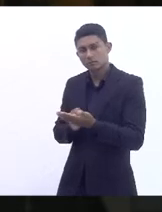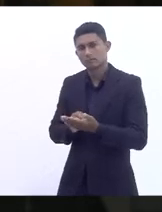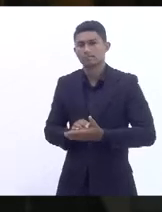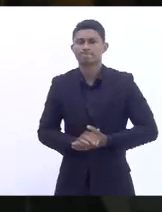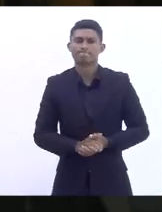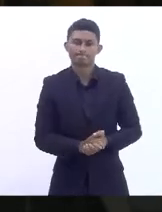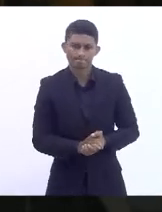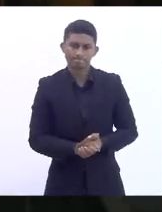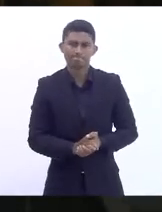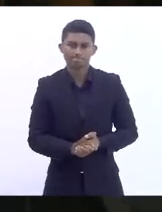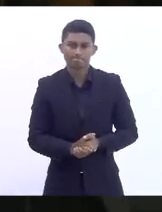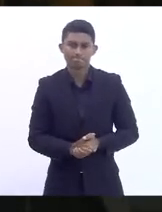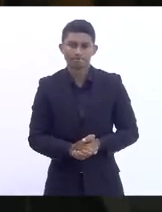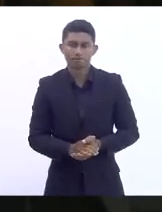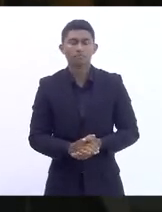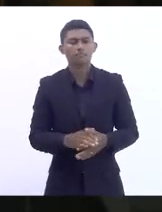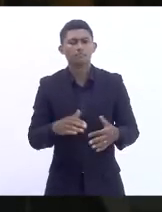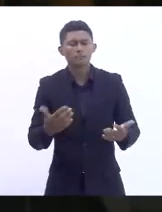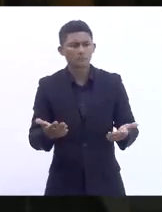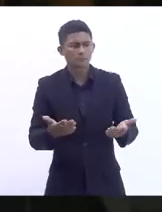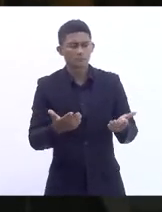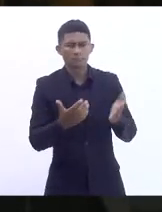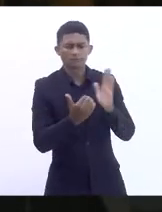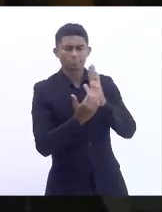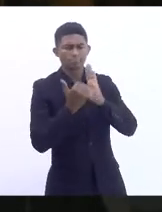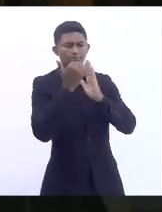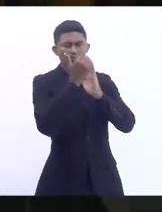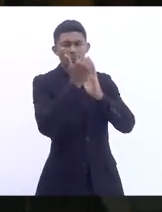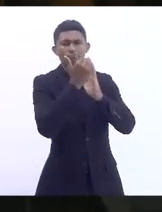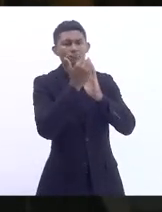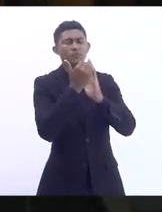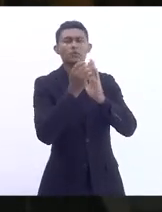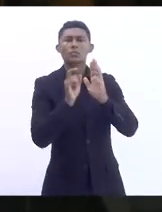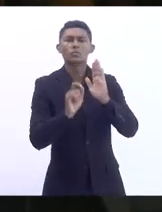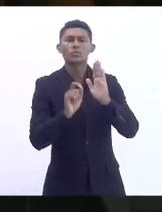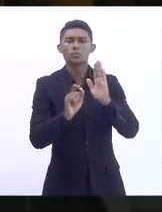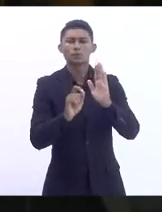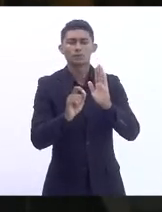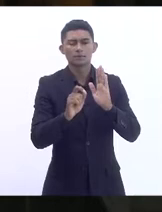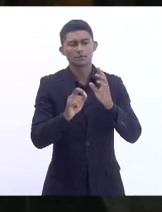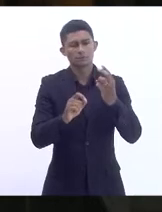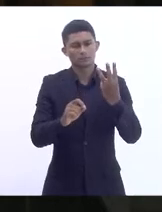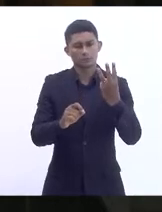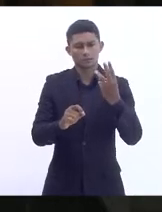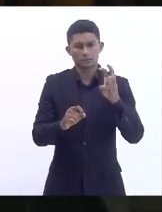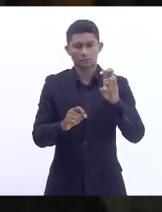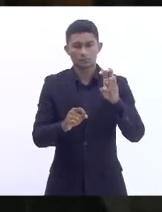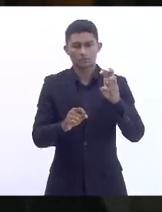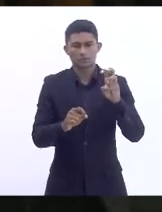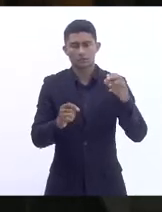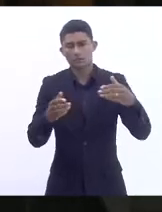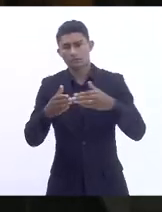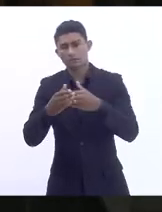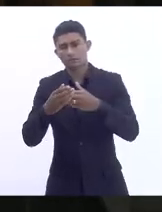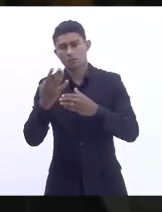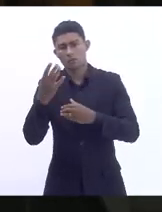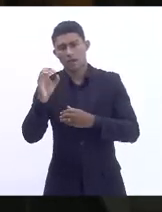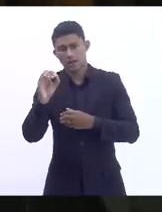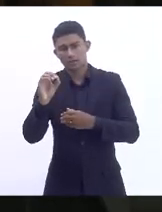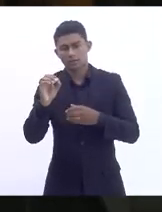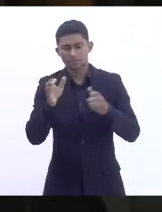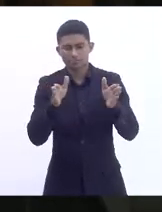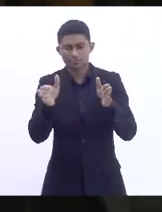E o aumento de margem é de 35 para 40, 5 pontos